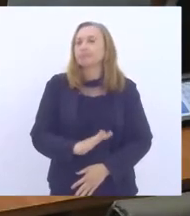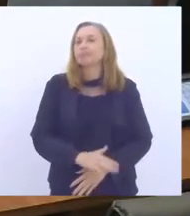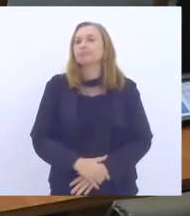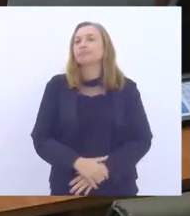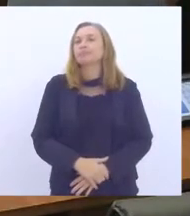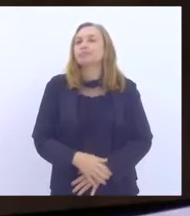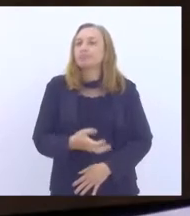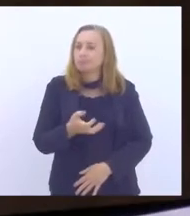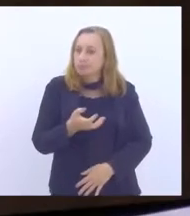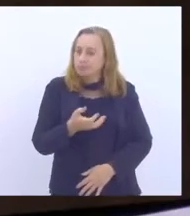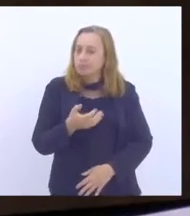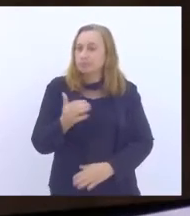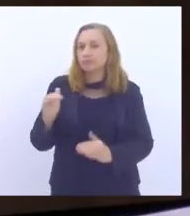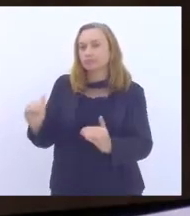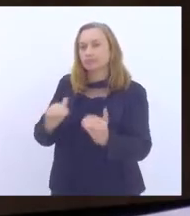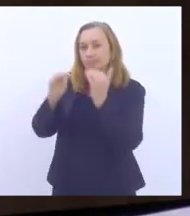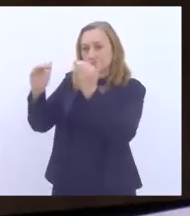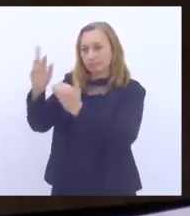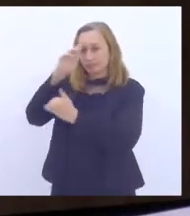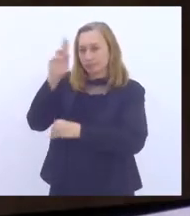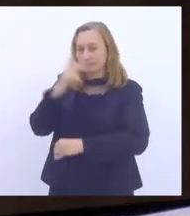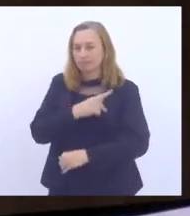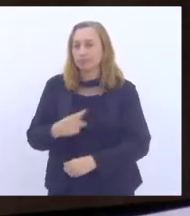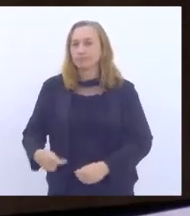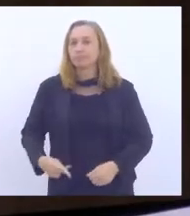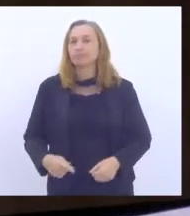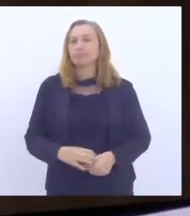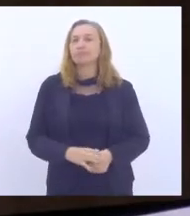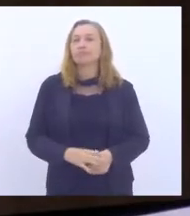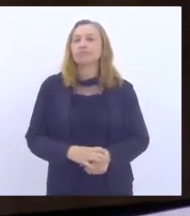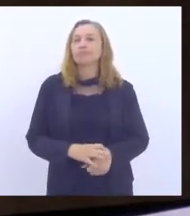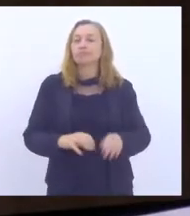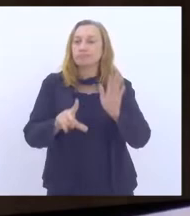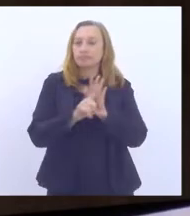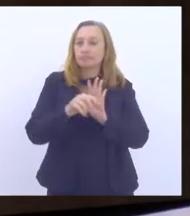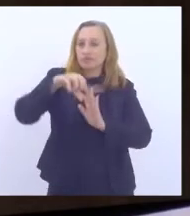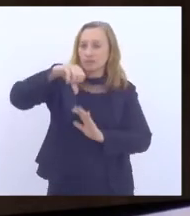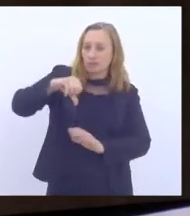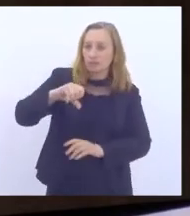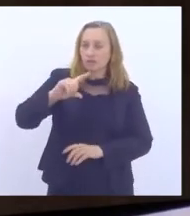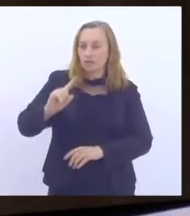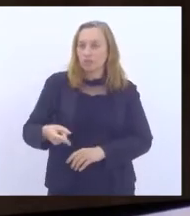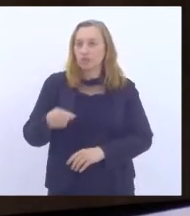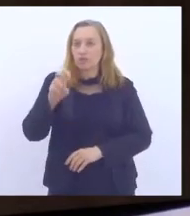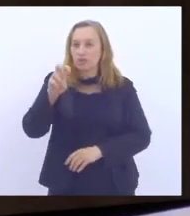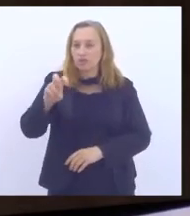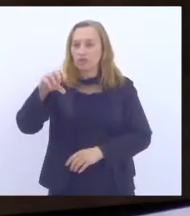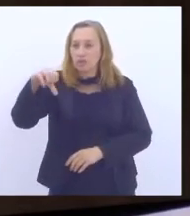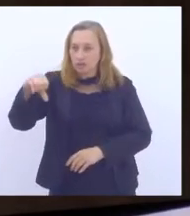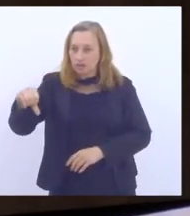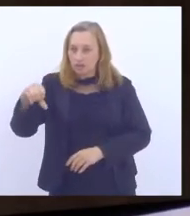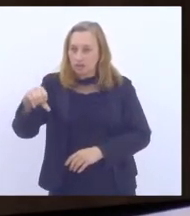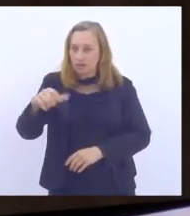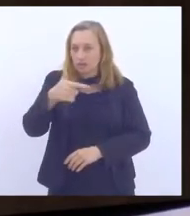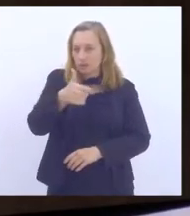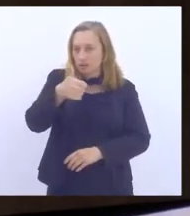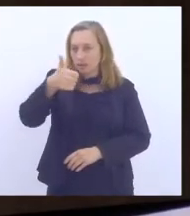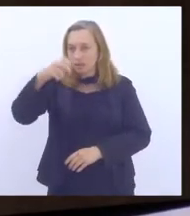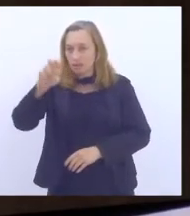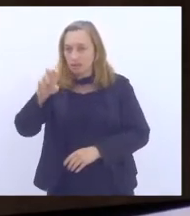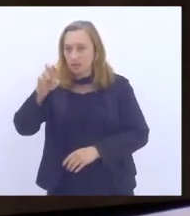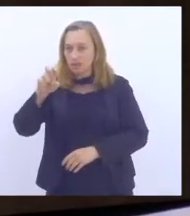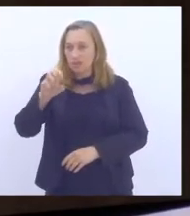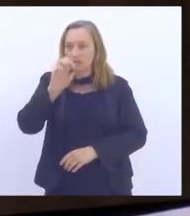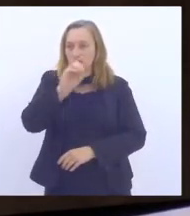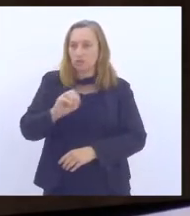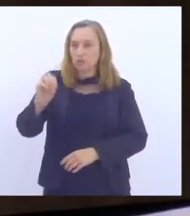e eu queria dizer a vossa excelência que a lei 9059 de quinze de outubro